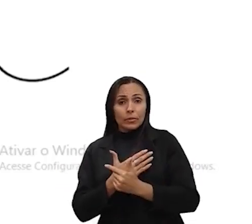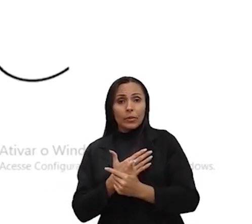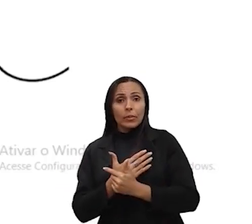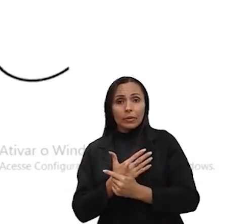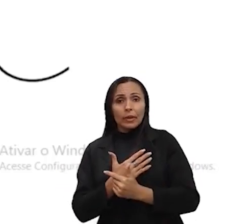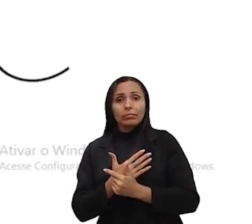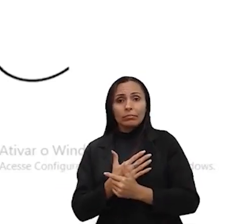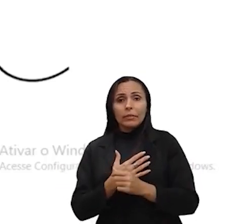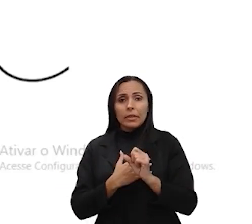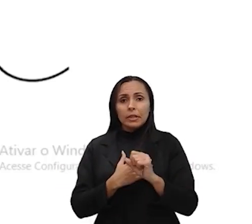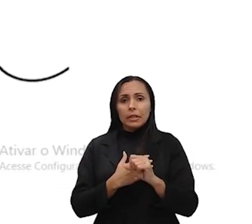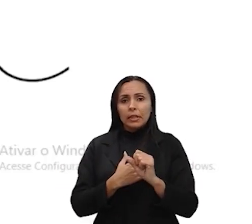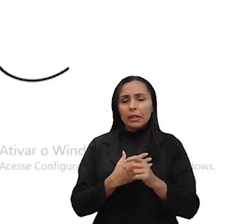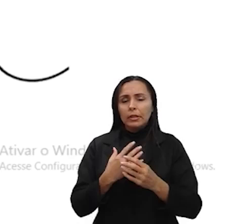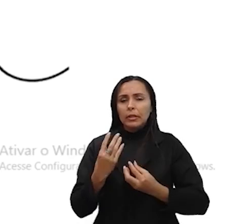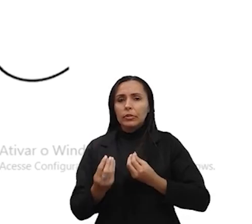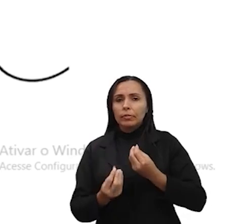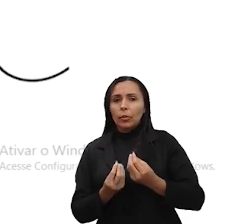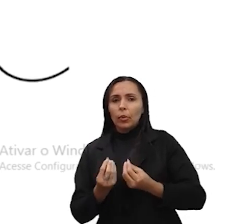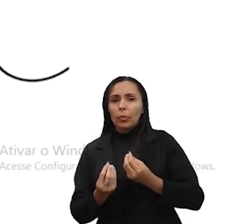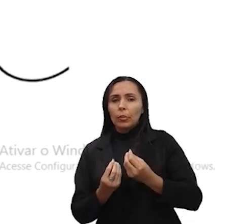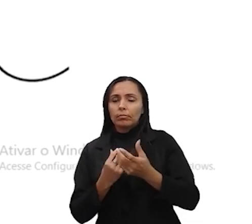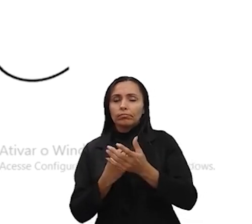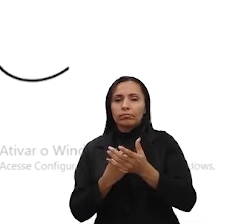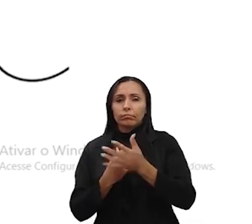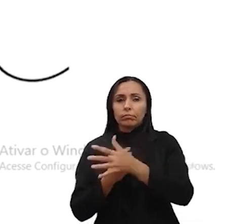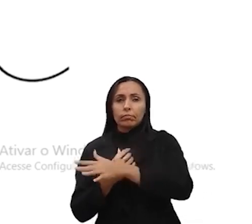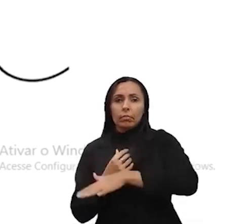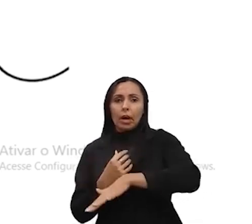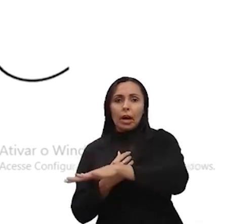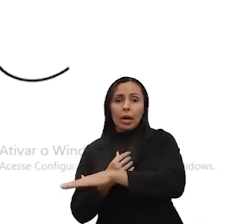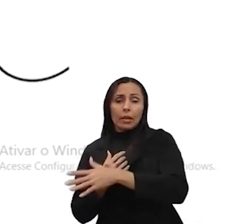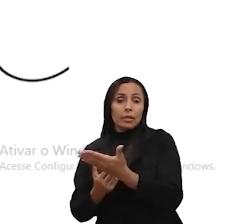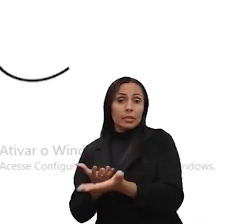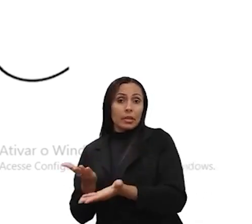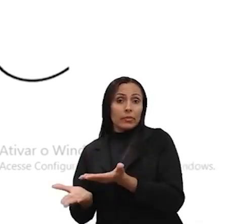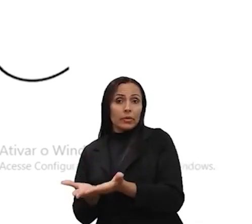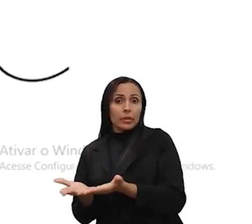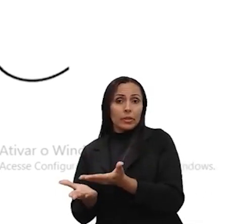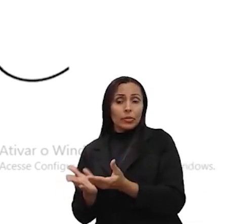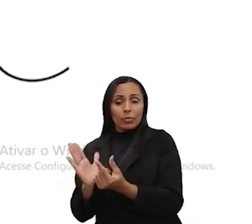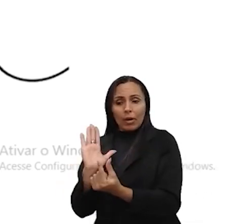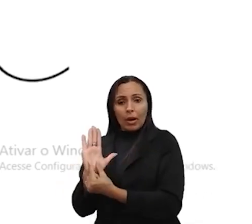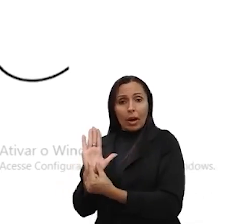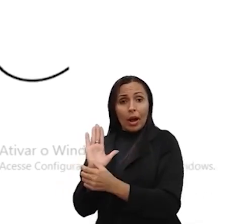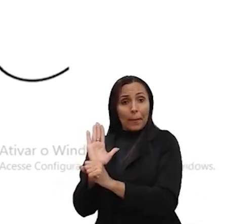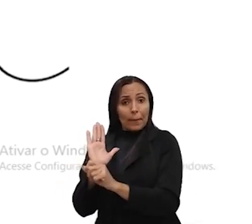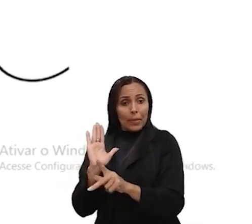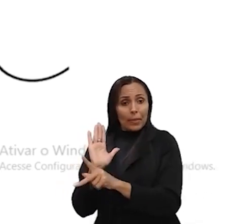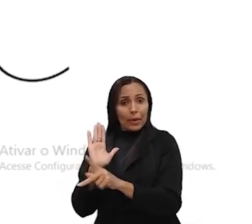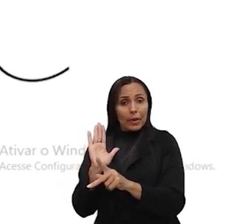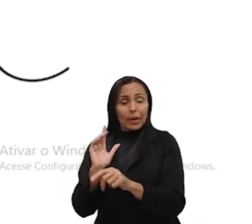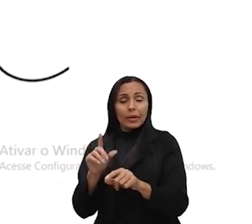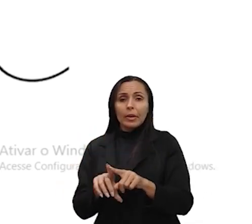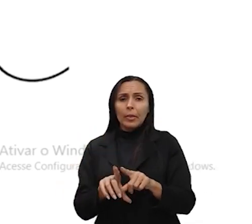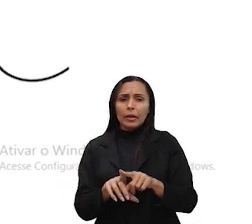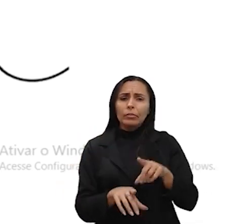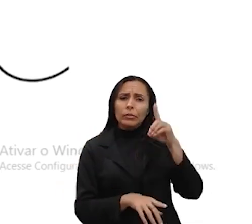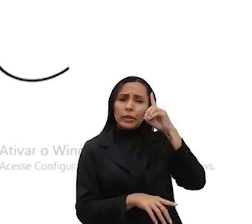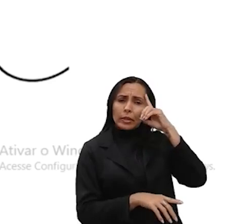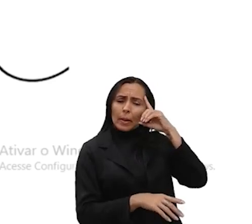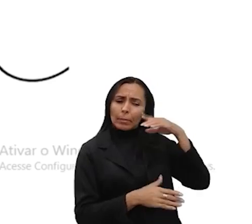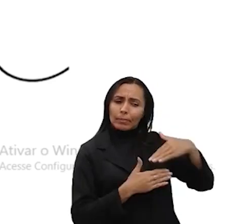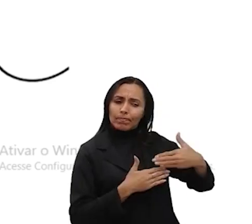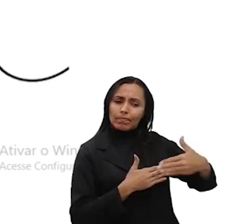de forma que seja tanto para a área de serviços, aplicativos, né, e no dia a dia